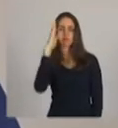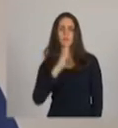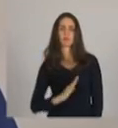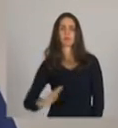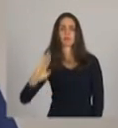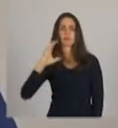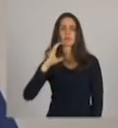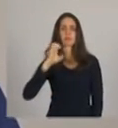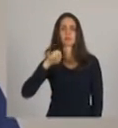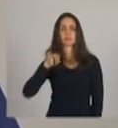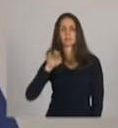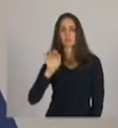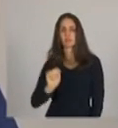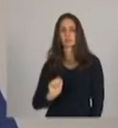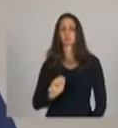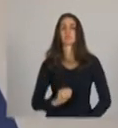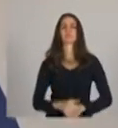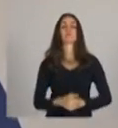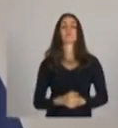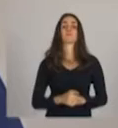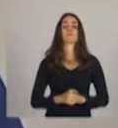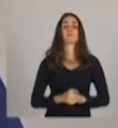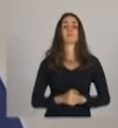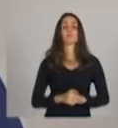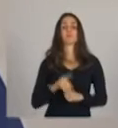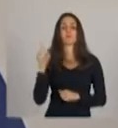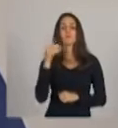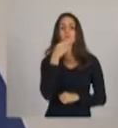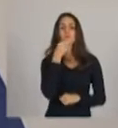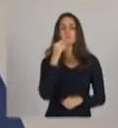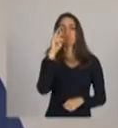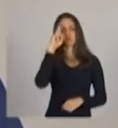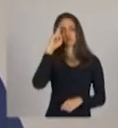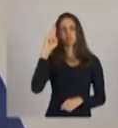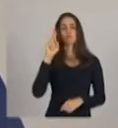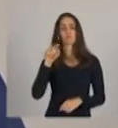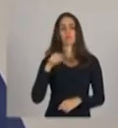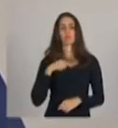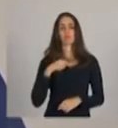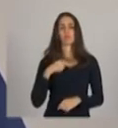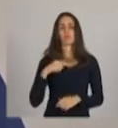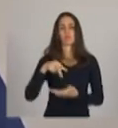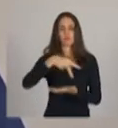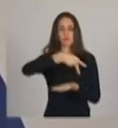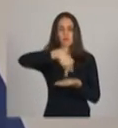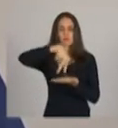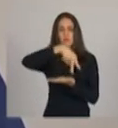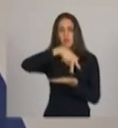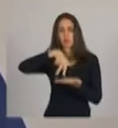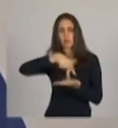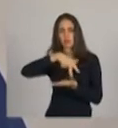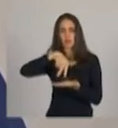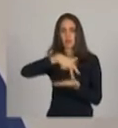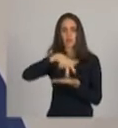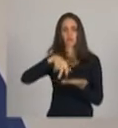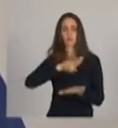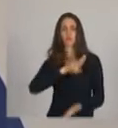afro-brasileira cênica. O mestre bailarino clássico Carlos Moraes, que nasceu